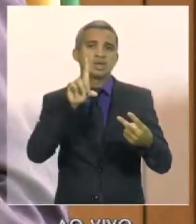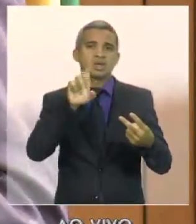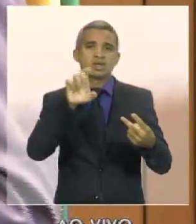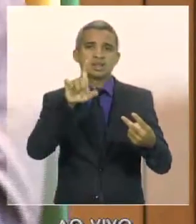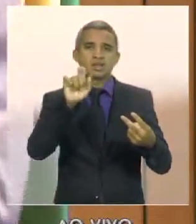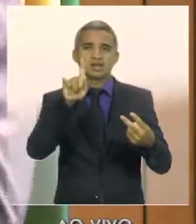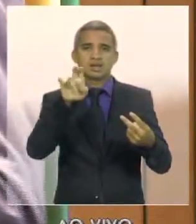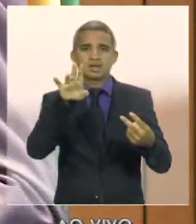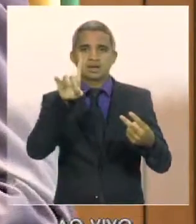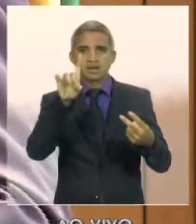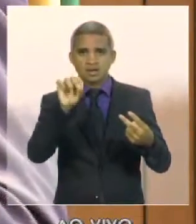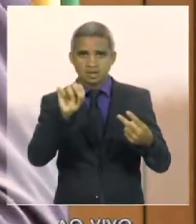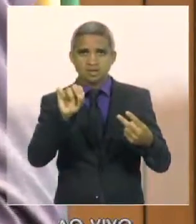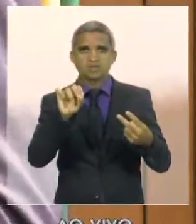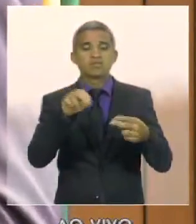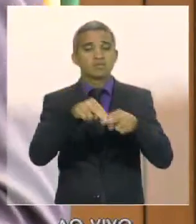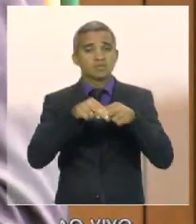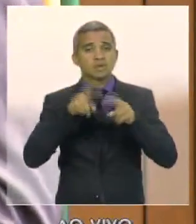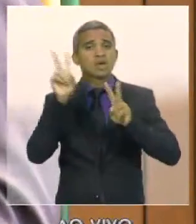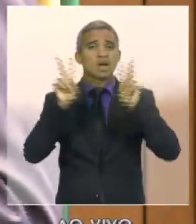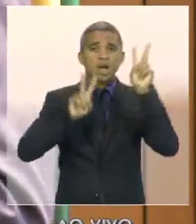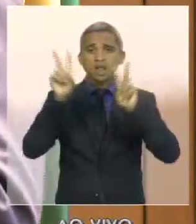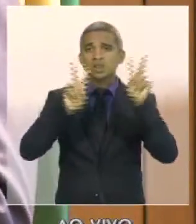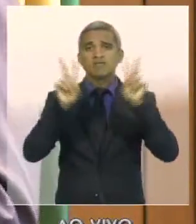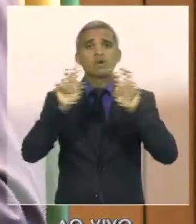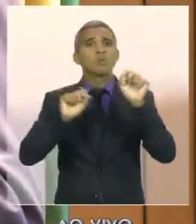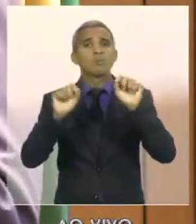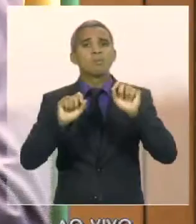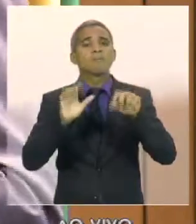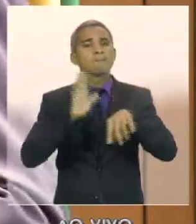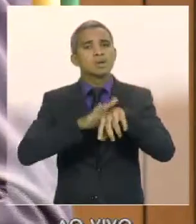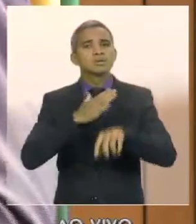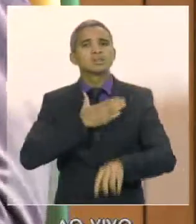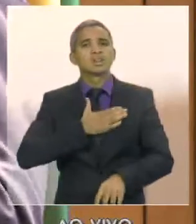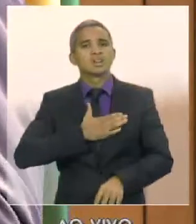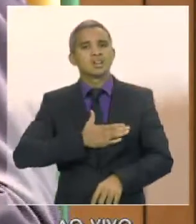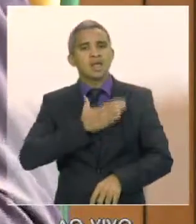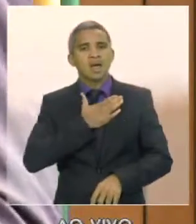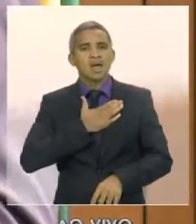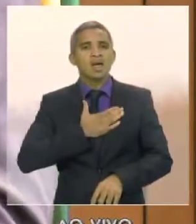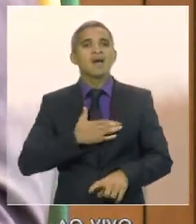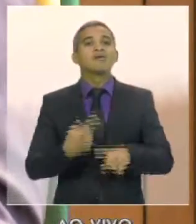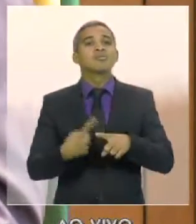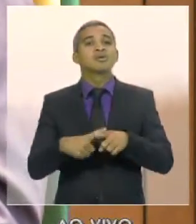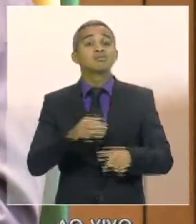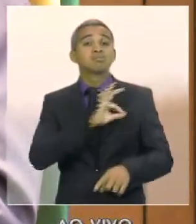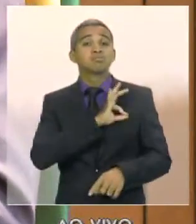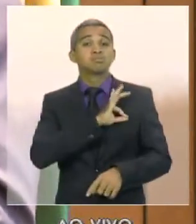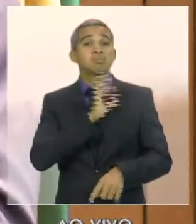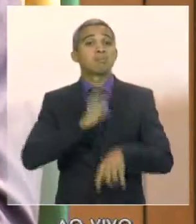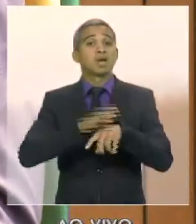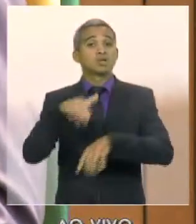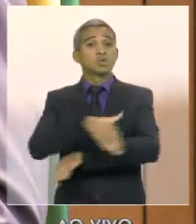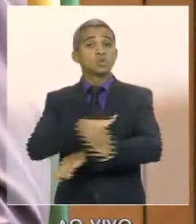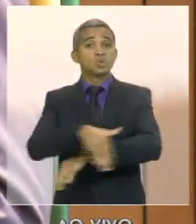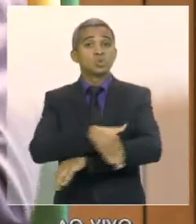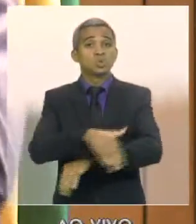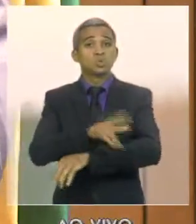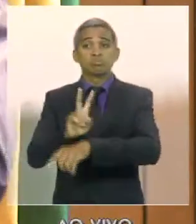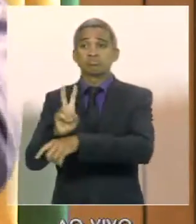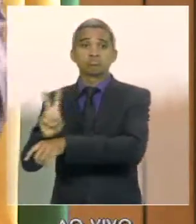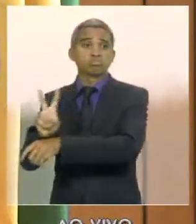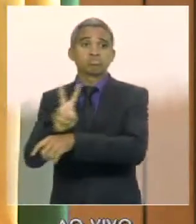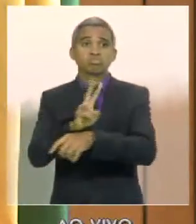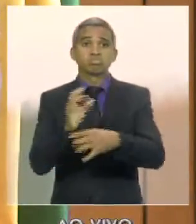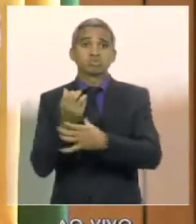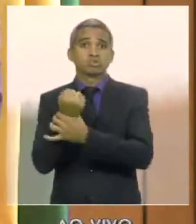certamente, já deve ter sido, foi mais tranquilo. Por quê? Porque nós tivemos mais homens e mulheres nas ruas, defendendo realmente a segurança pública.